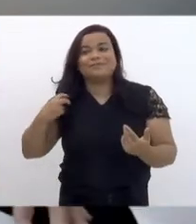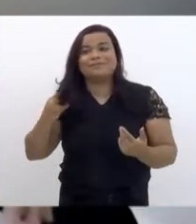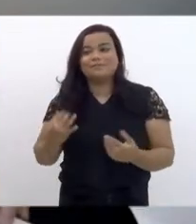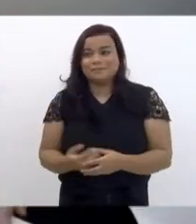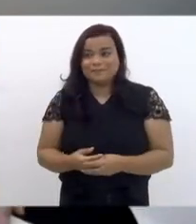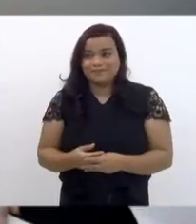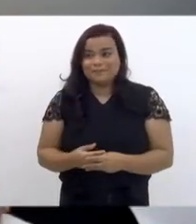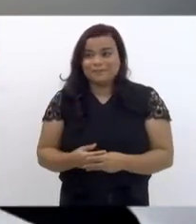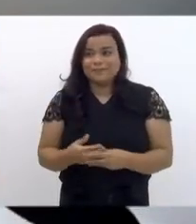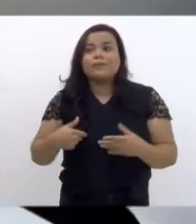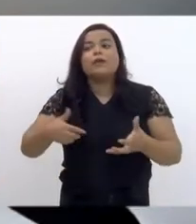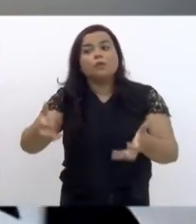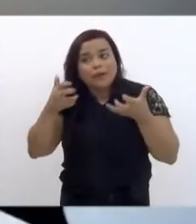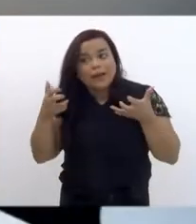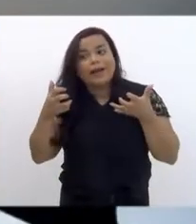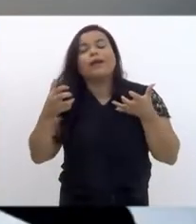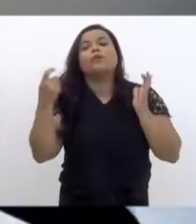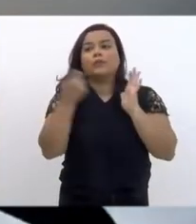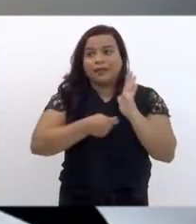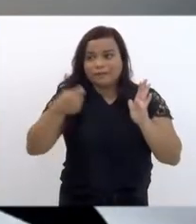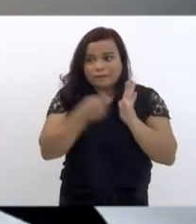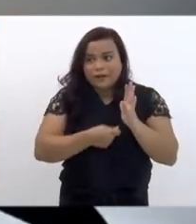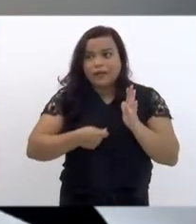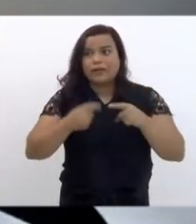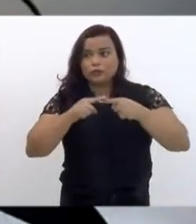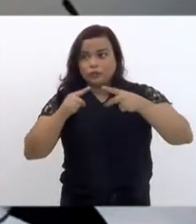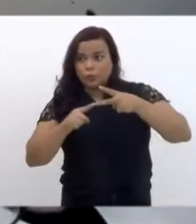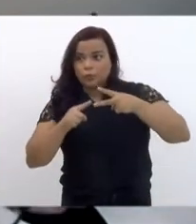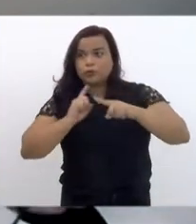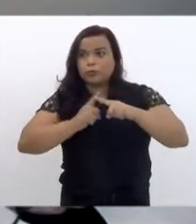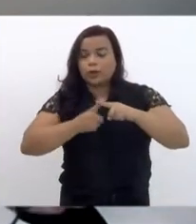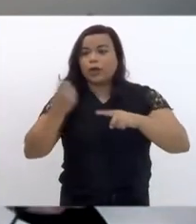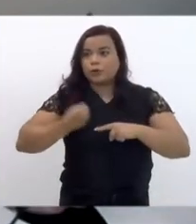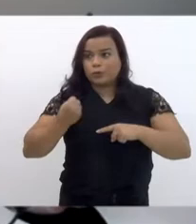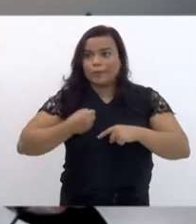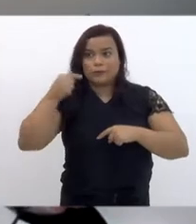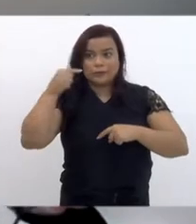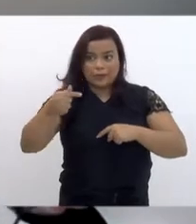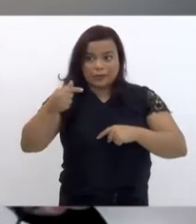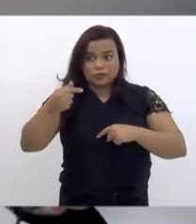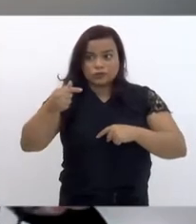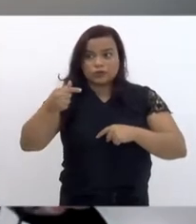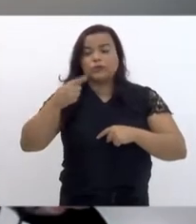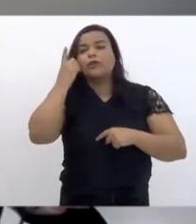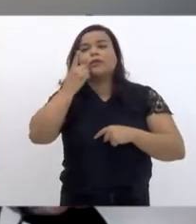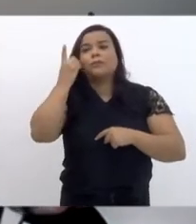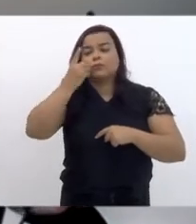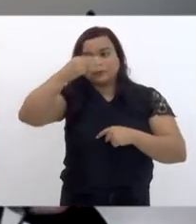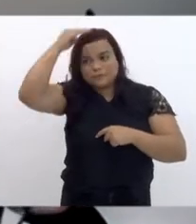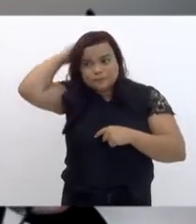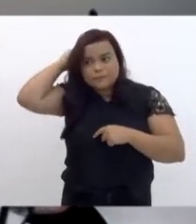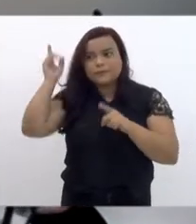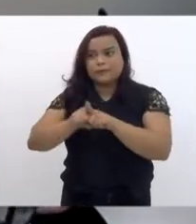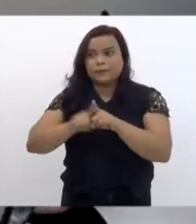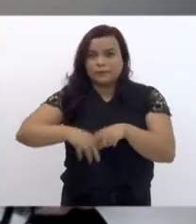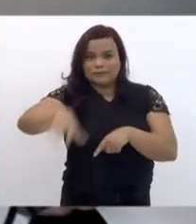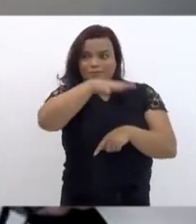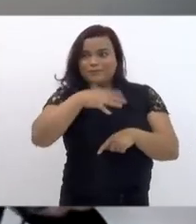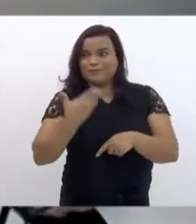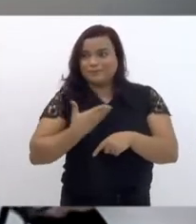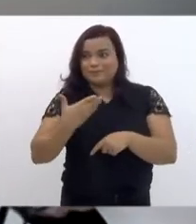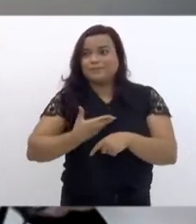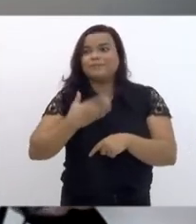que que eu quero fazer a defesa dessas duas emendas? Que a emenda número 7... deputado Márcio Pacheco e queridos colegas deputados,